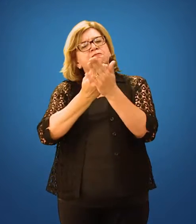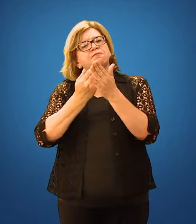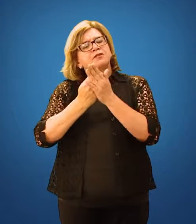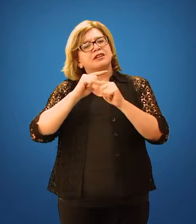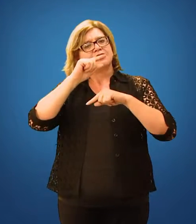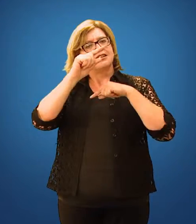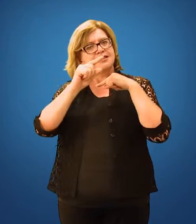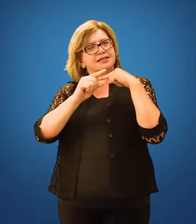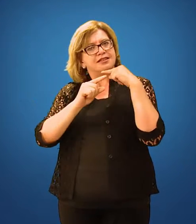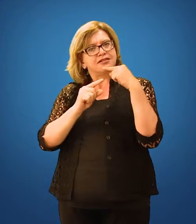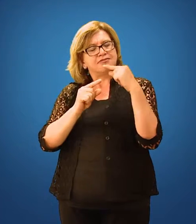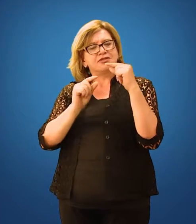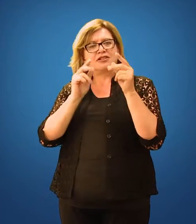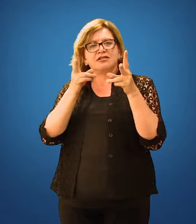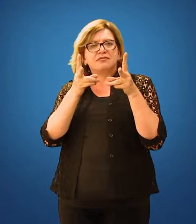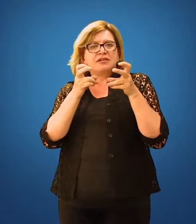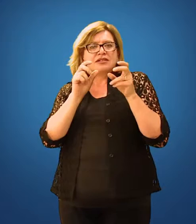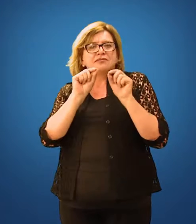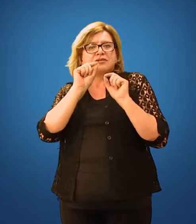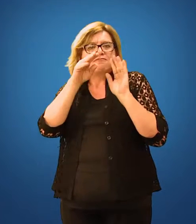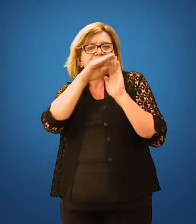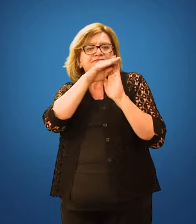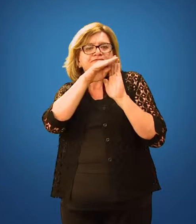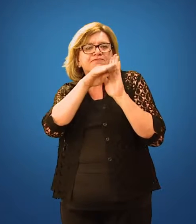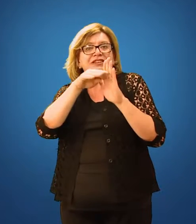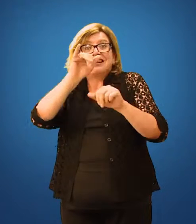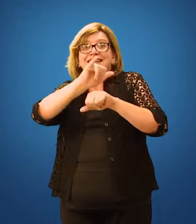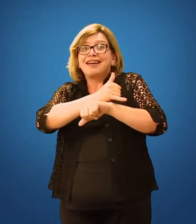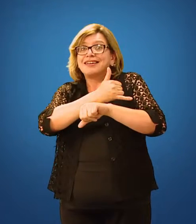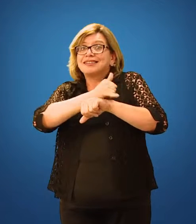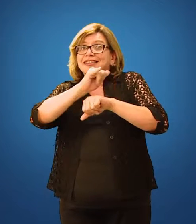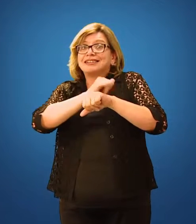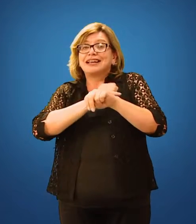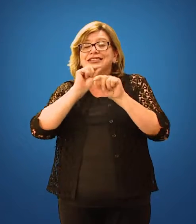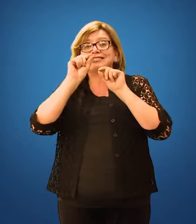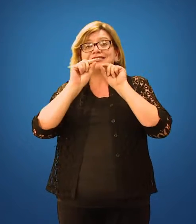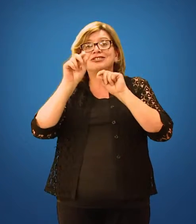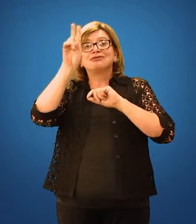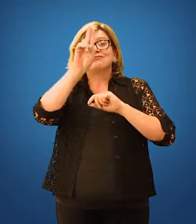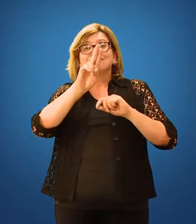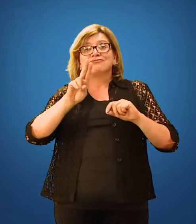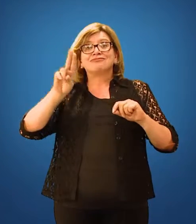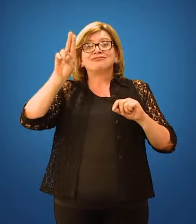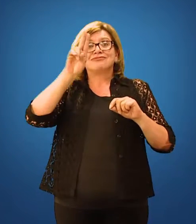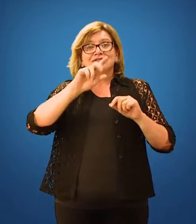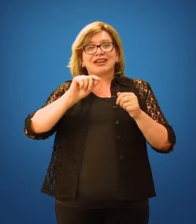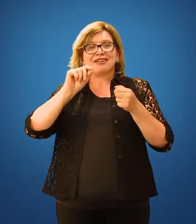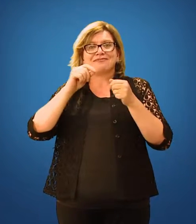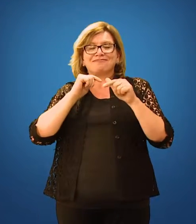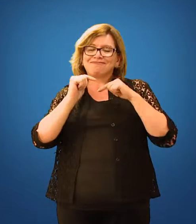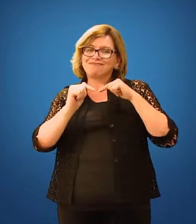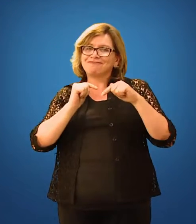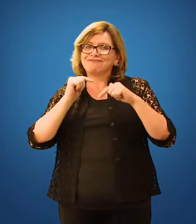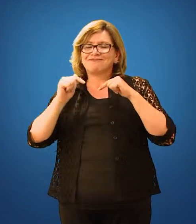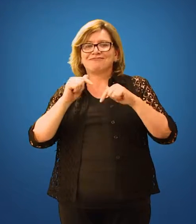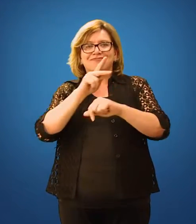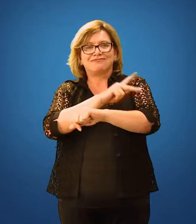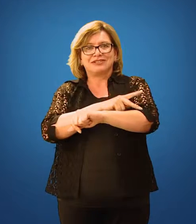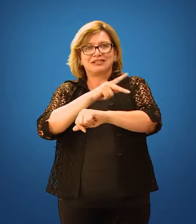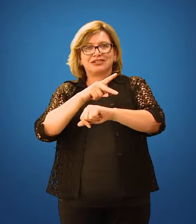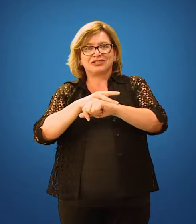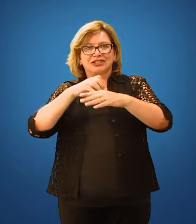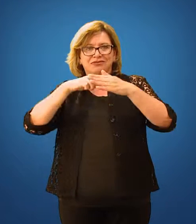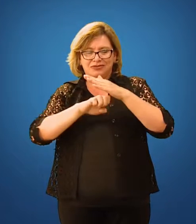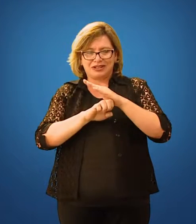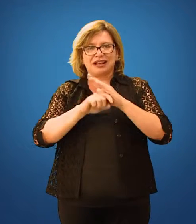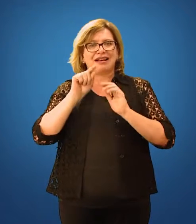daí, então, ver os passos, ou seja, as estratégias que vão ser adotadas para a implementação da pedagogia empreendedora. No e-book